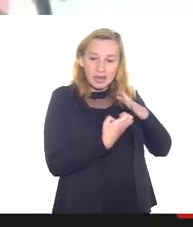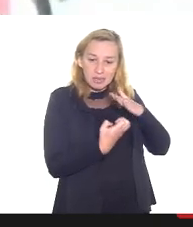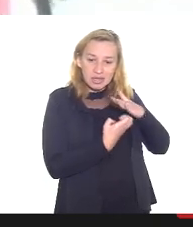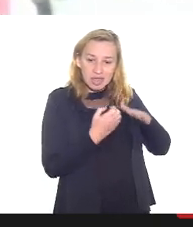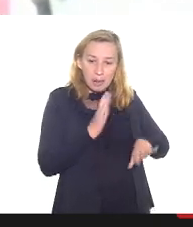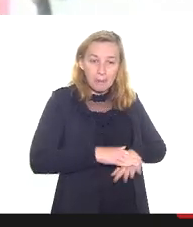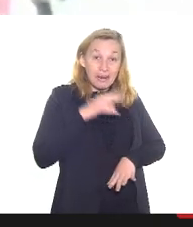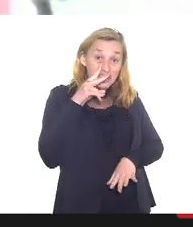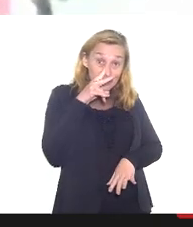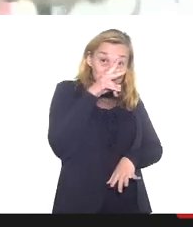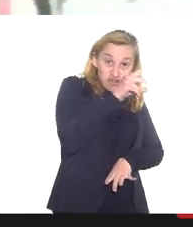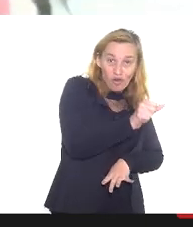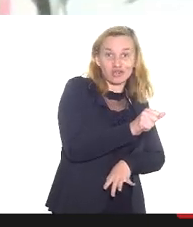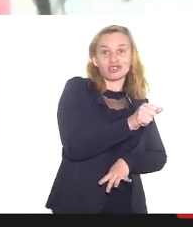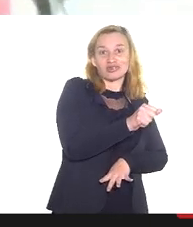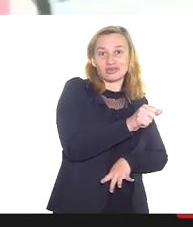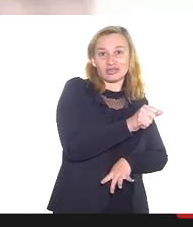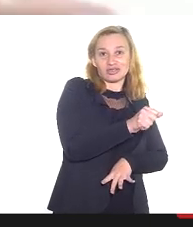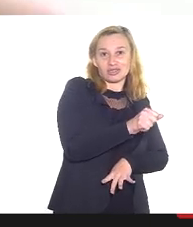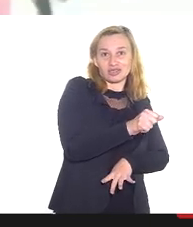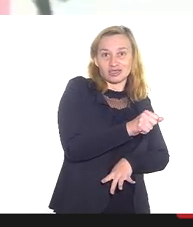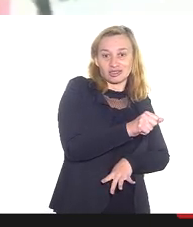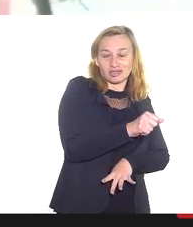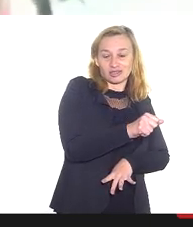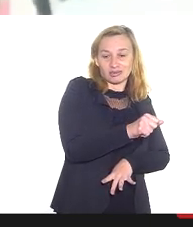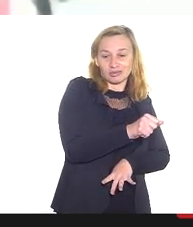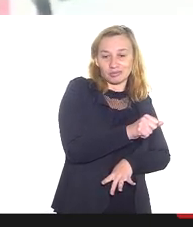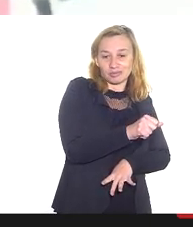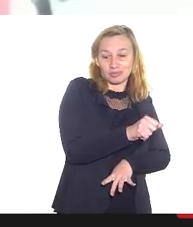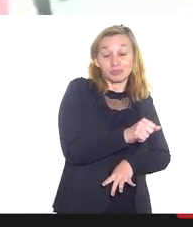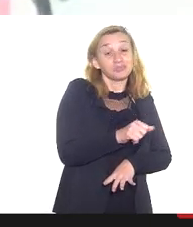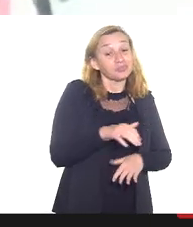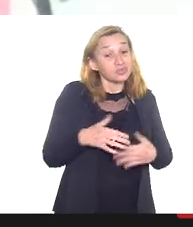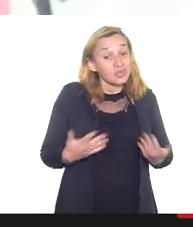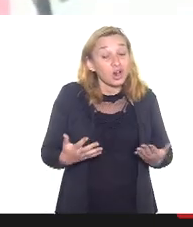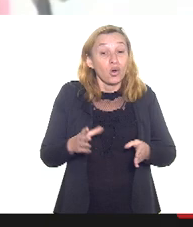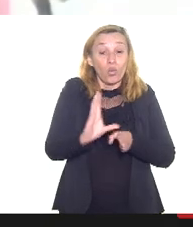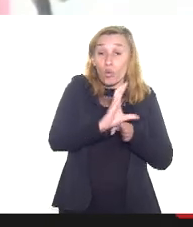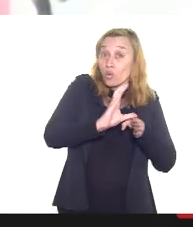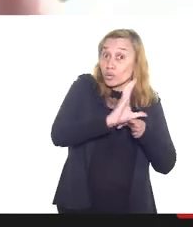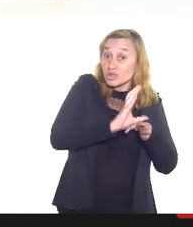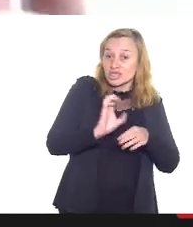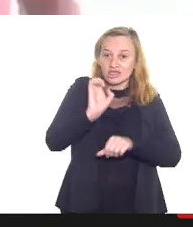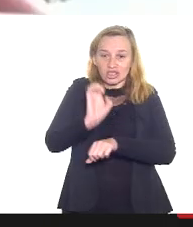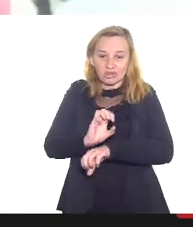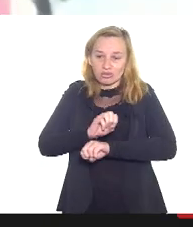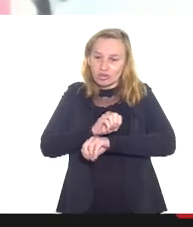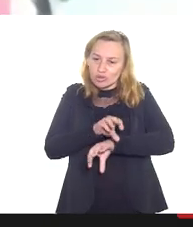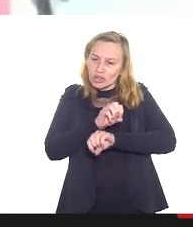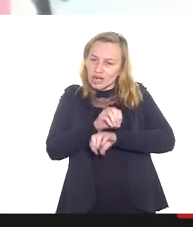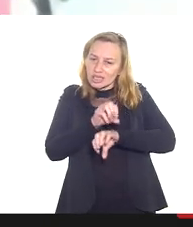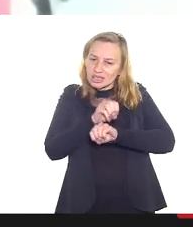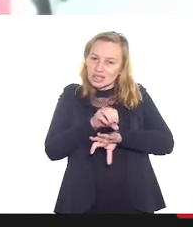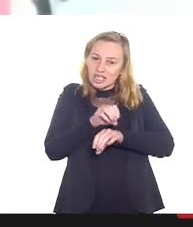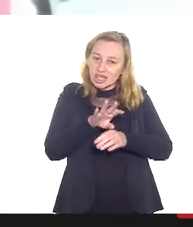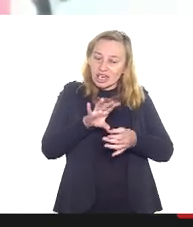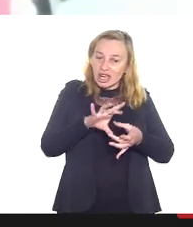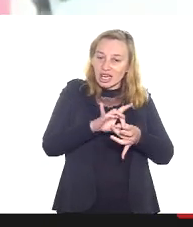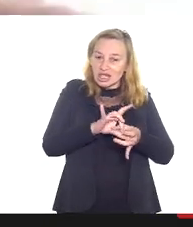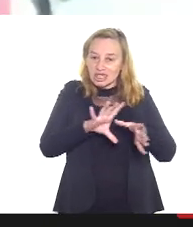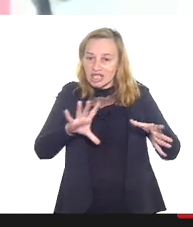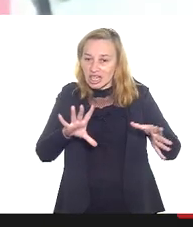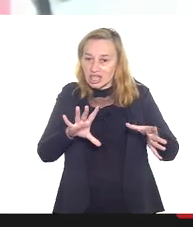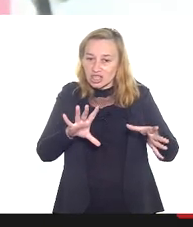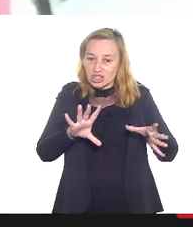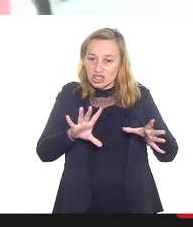mais fortemente presente. Então, e o Conselho Estadual de Educação ele deixa de assumir